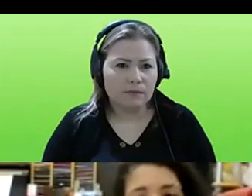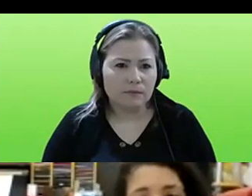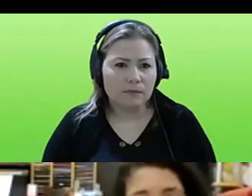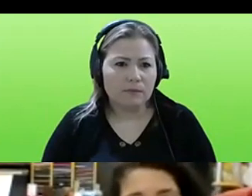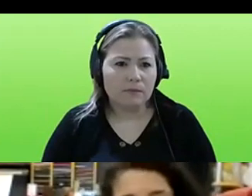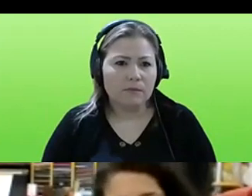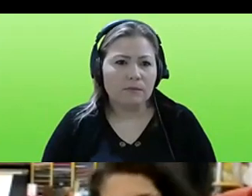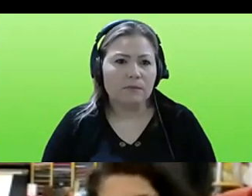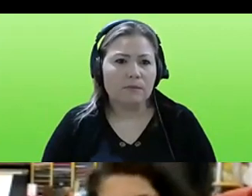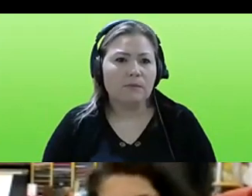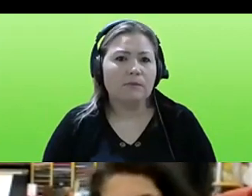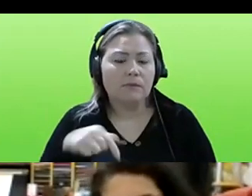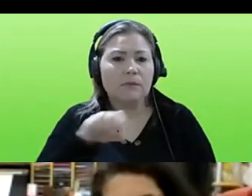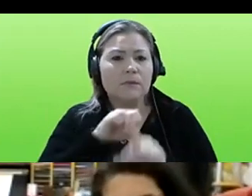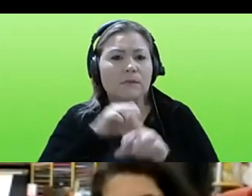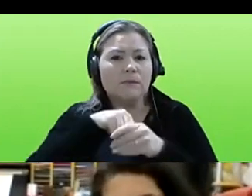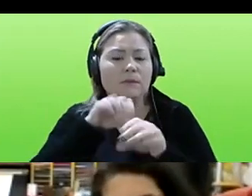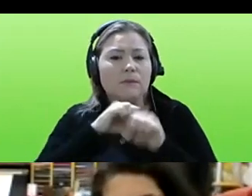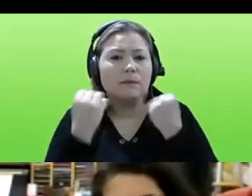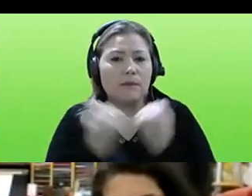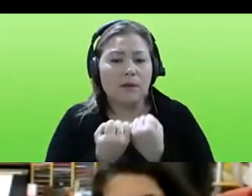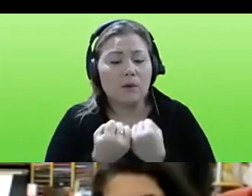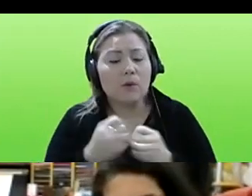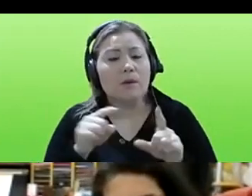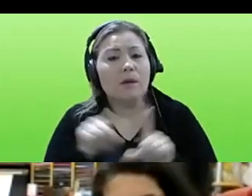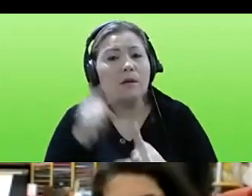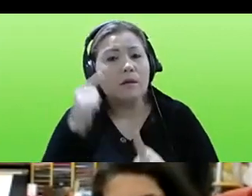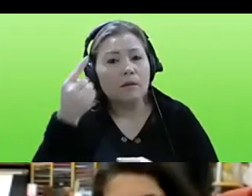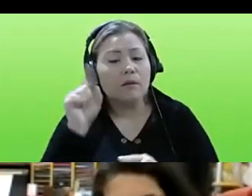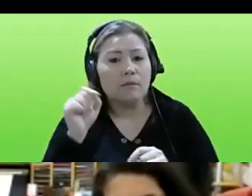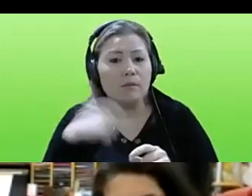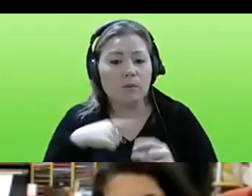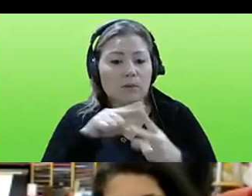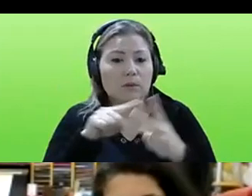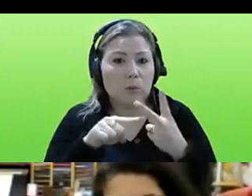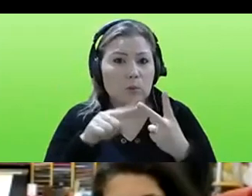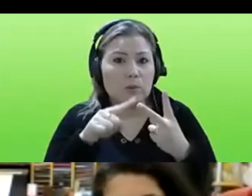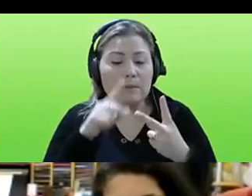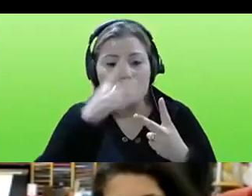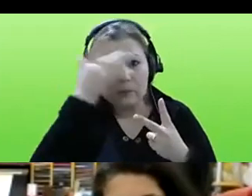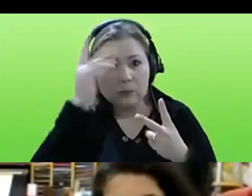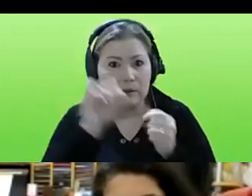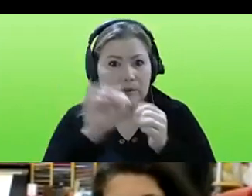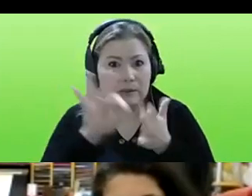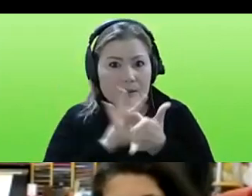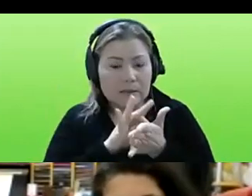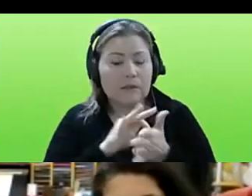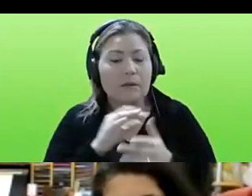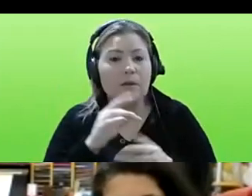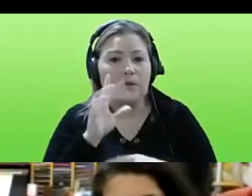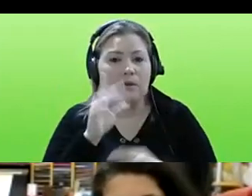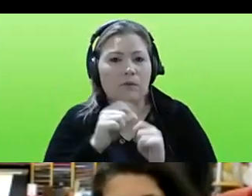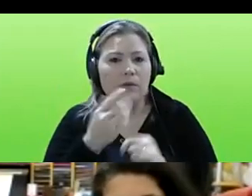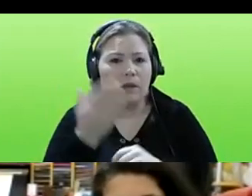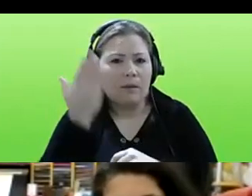aqui no seminário. A ideia também, quando temos duas pessoas inscritas, isso foi feito no passado, e eu